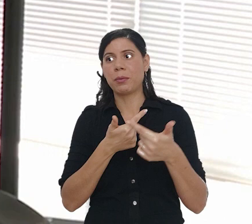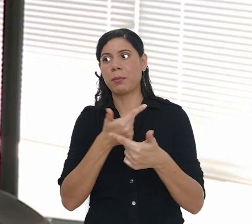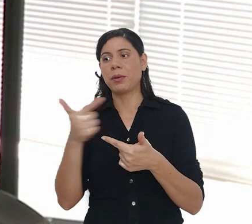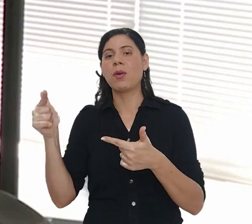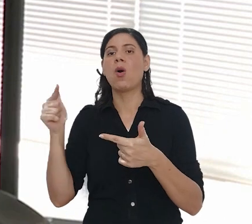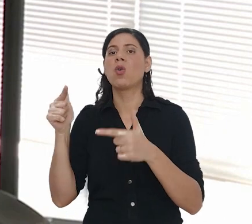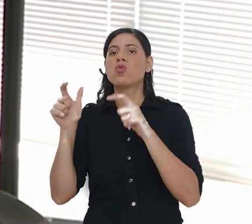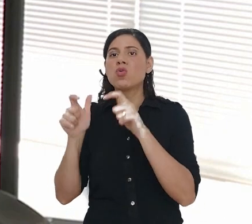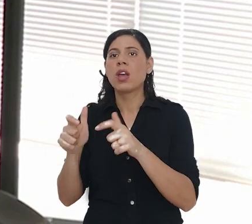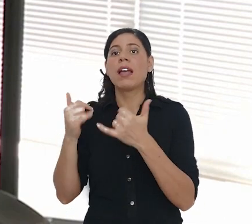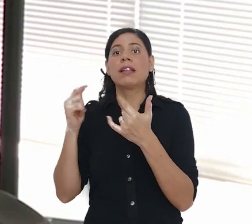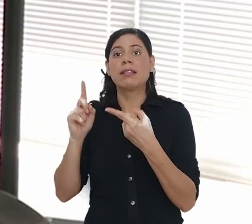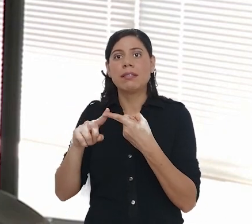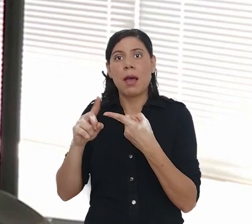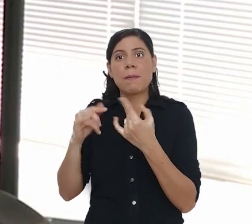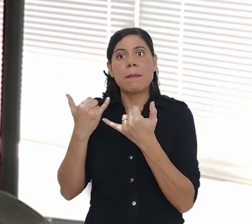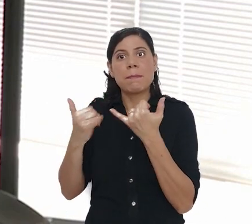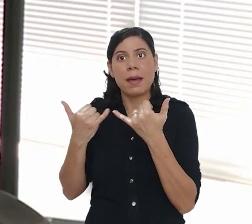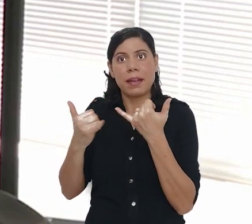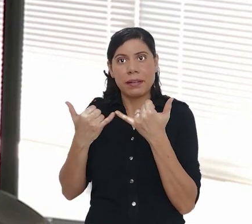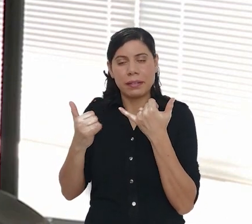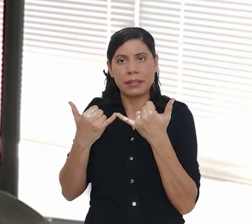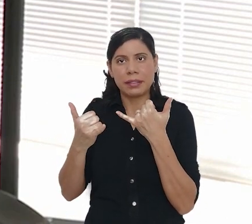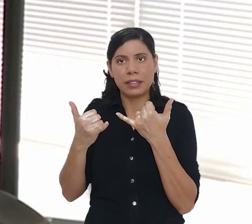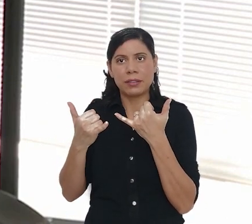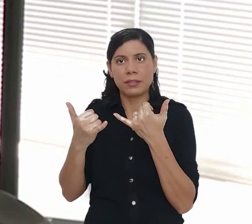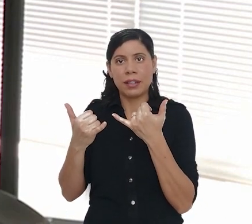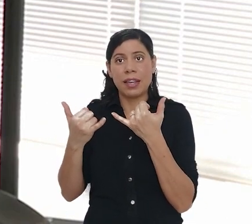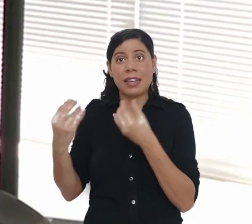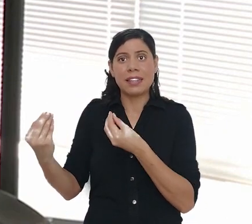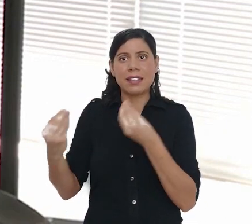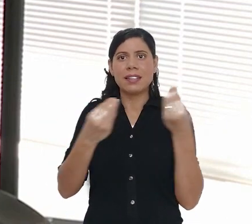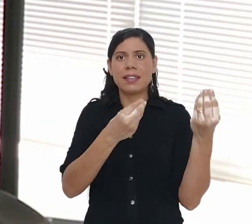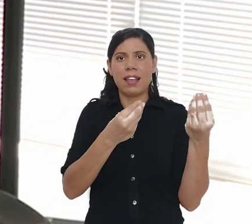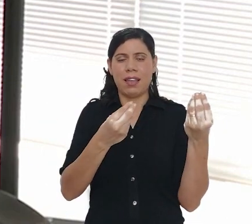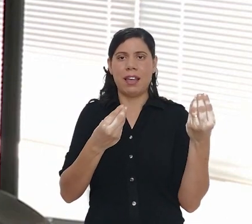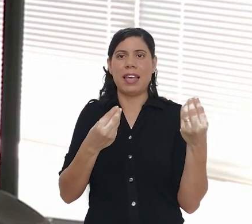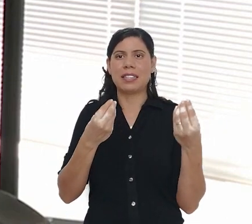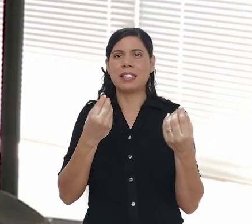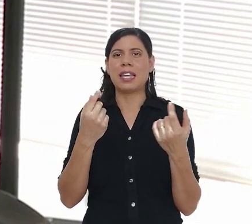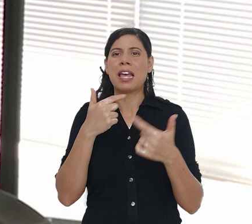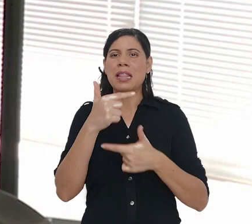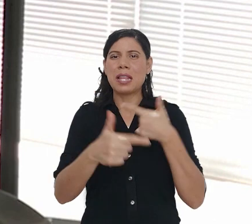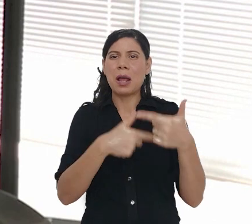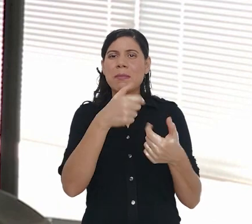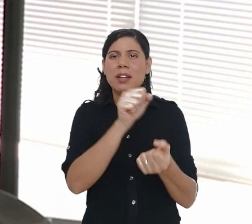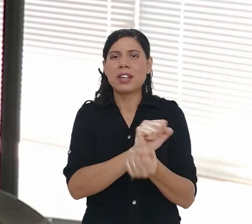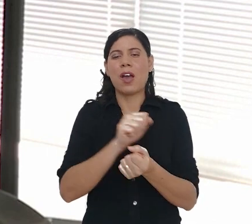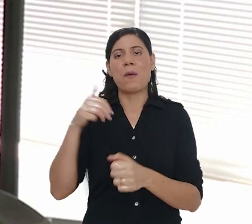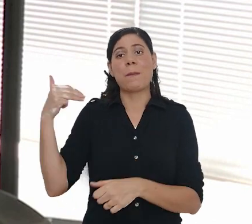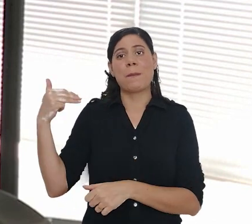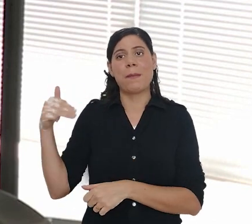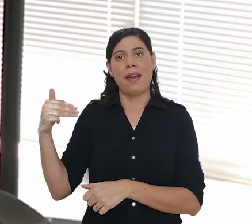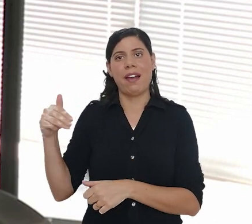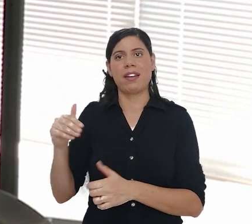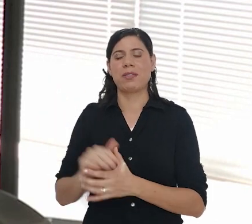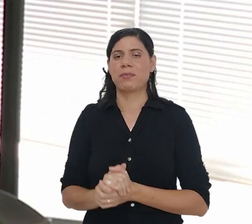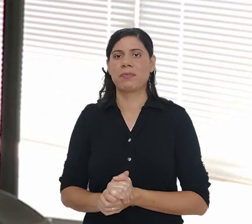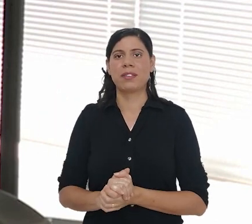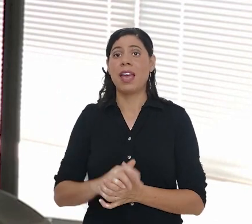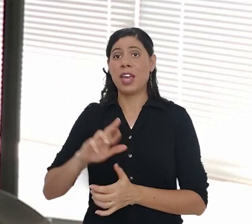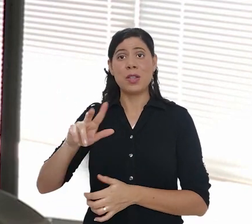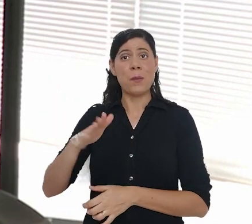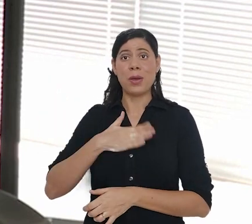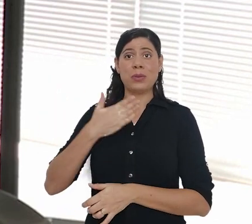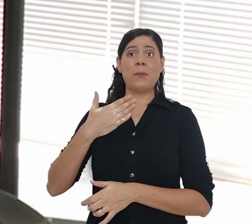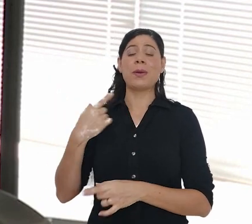análogas à escravidão, ou seja, o maior fornecedor de mão de obra escrava, é o Maranhão, né? E não surpreende, inclusive, que justamente o Maranhão